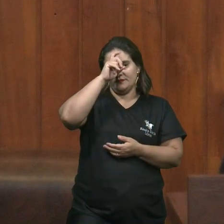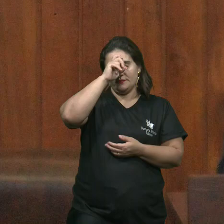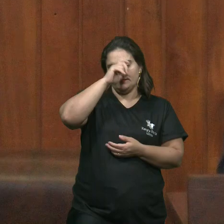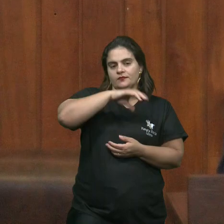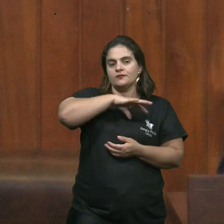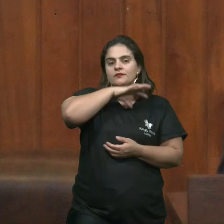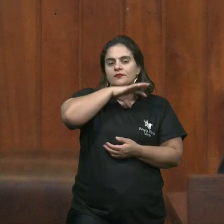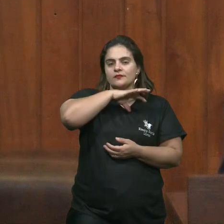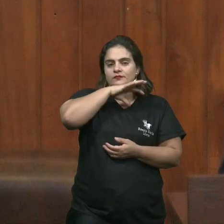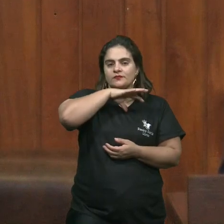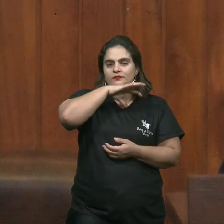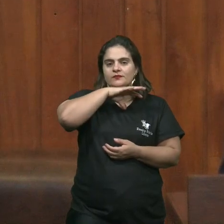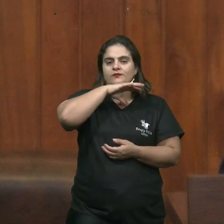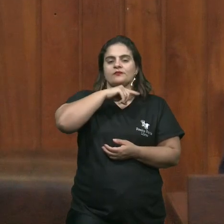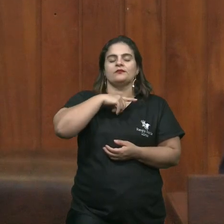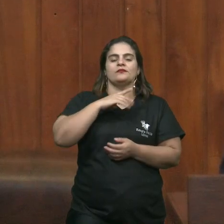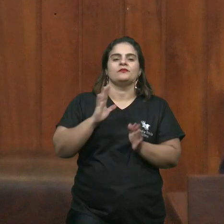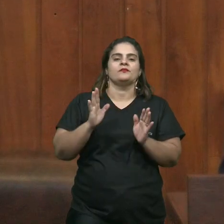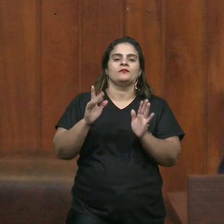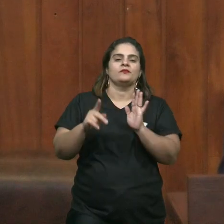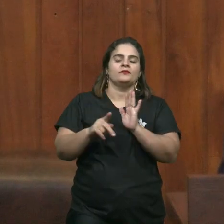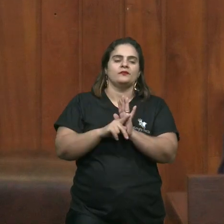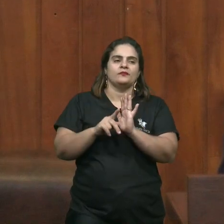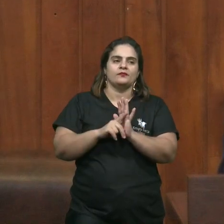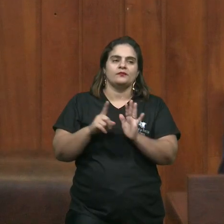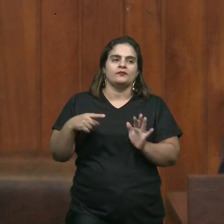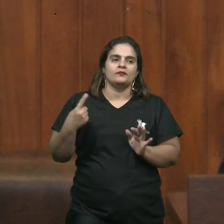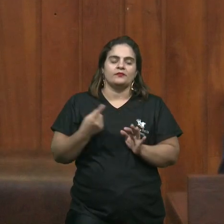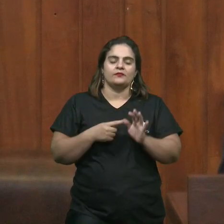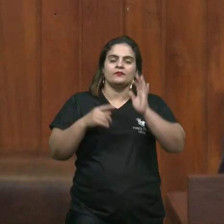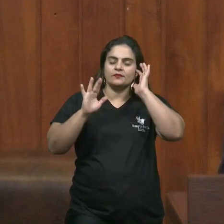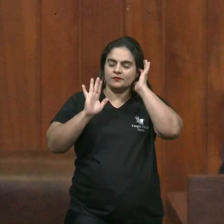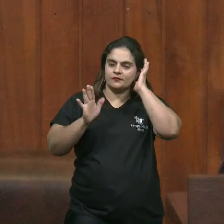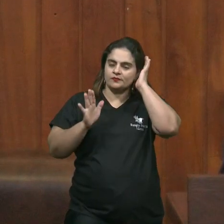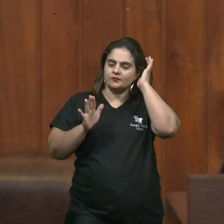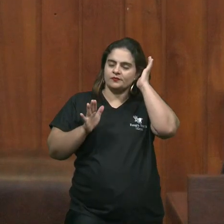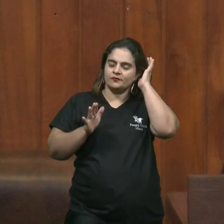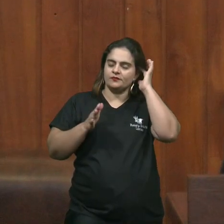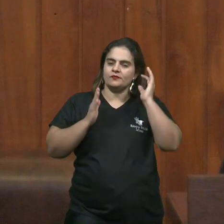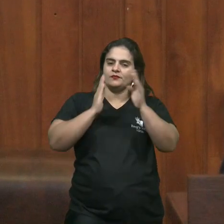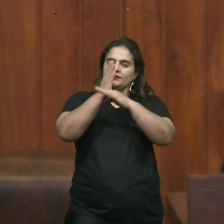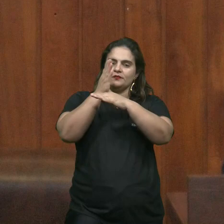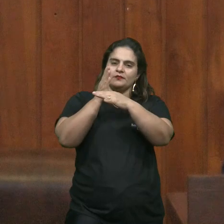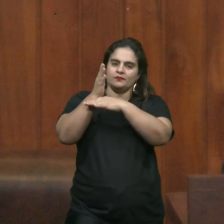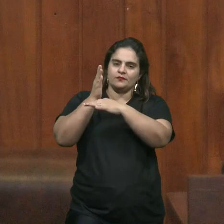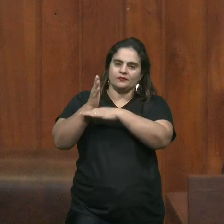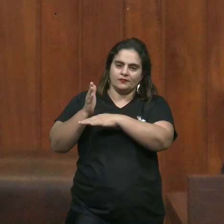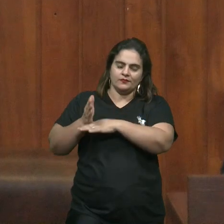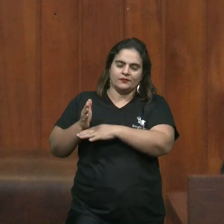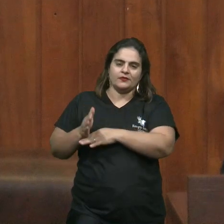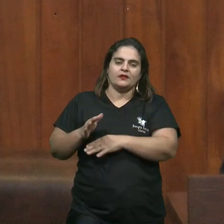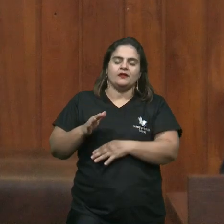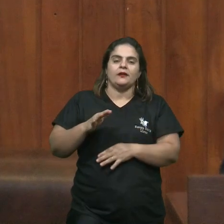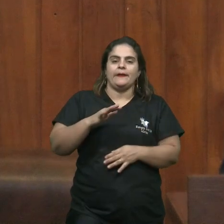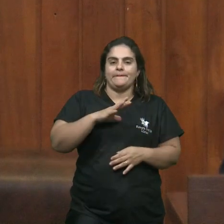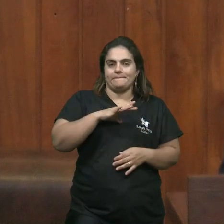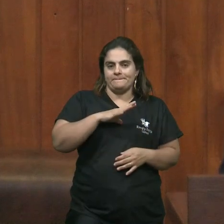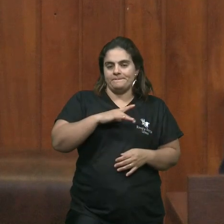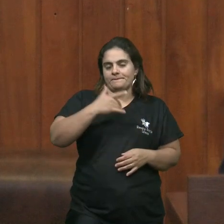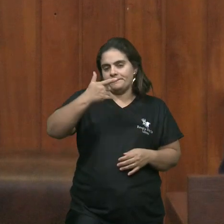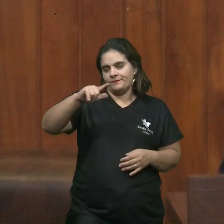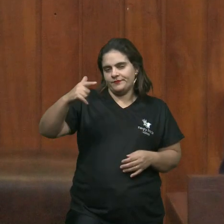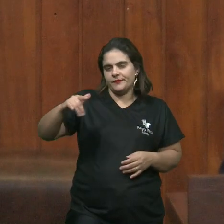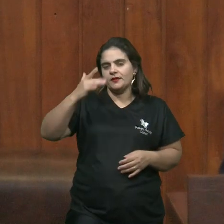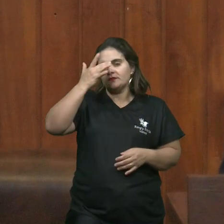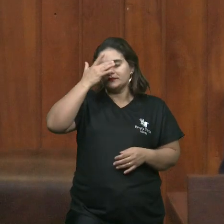veterinário do município, que nós acompanhamos em outras cidades, que foi instalado. Esse projeto foi aprovado por